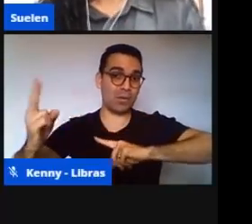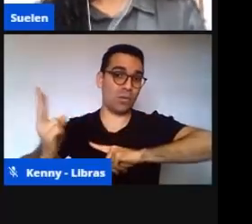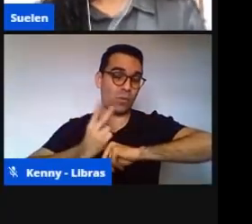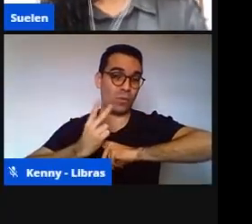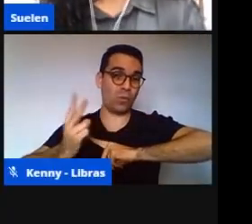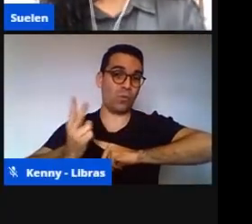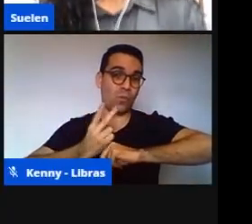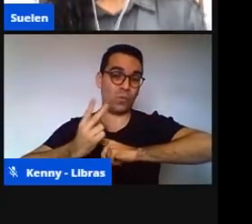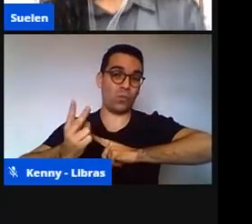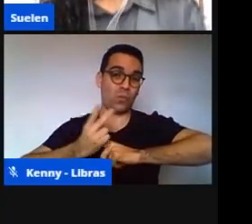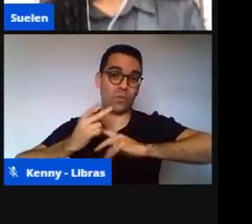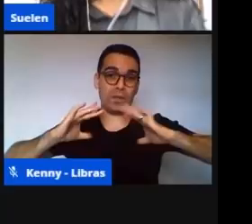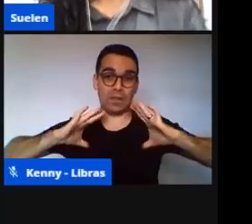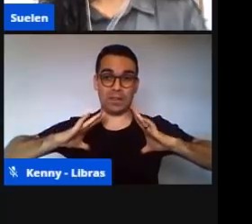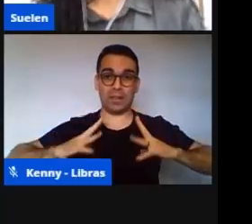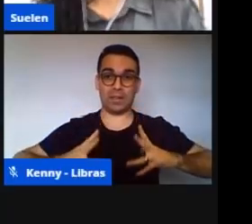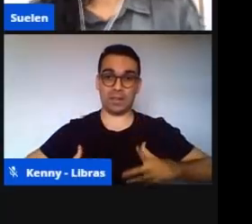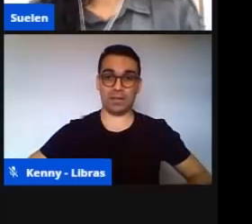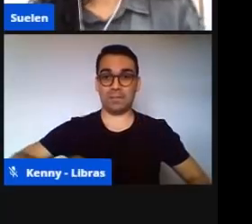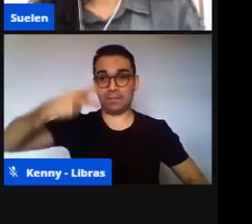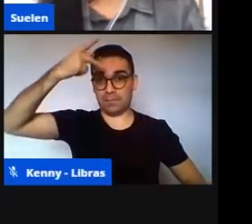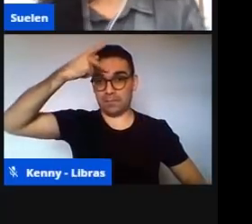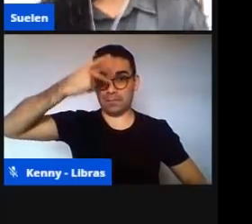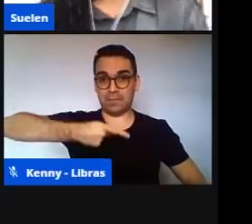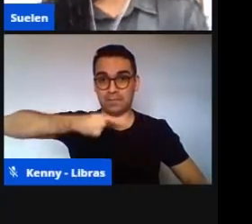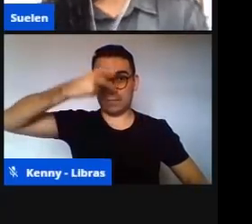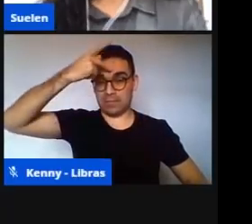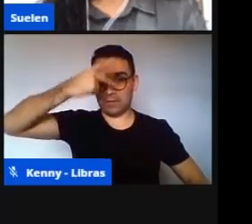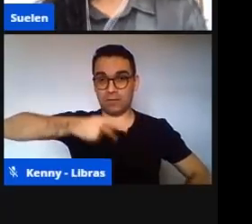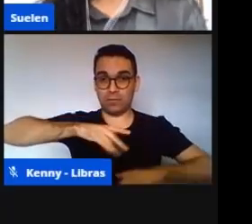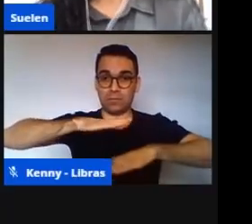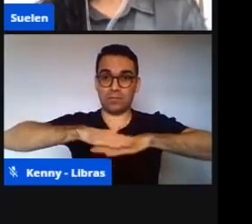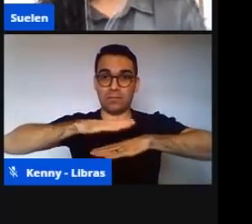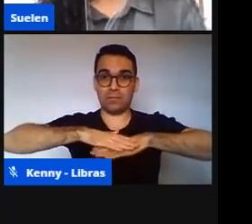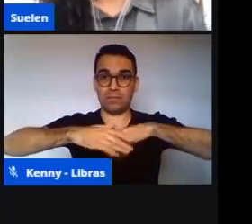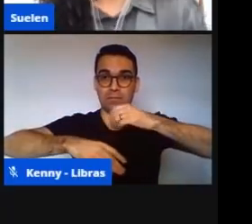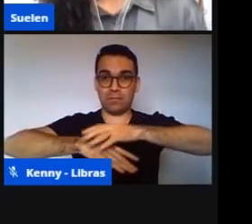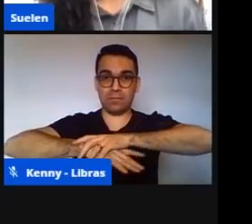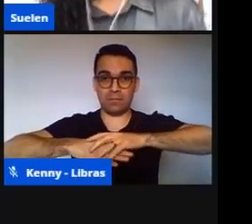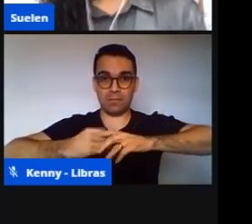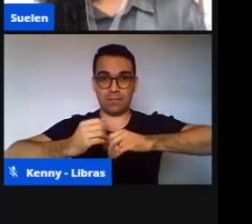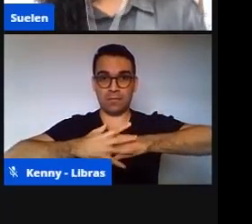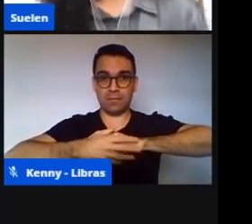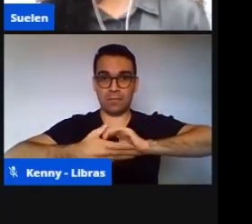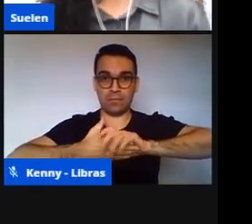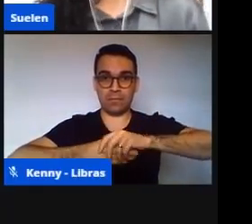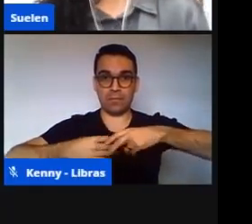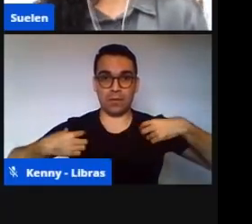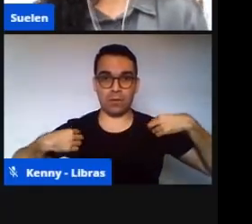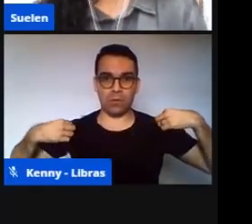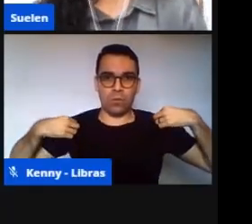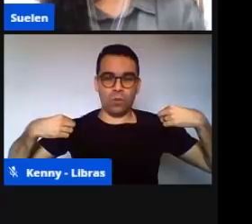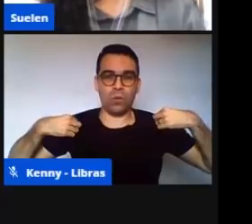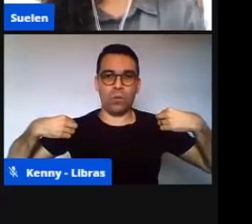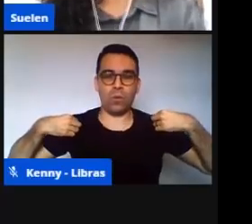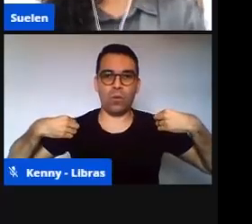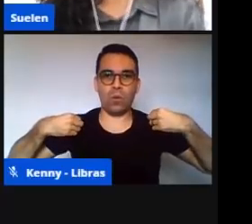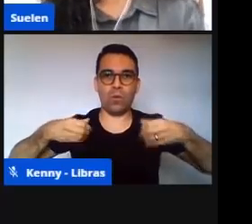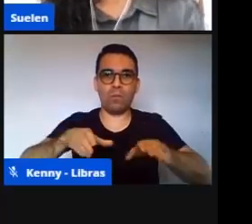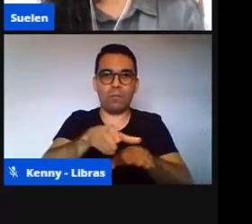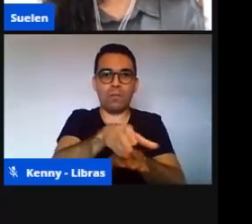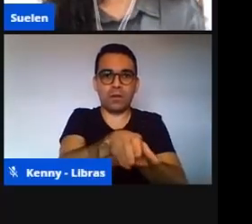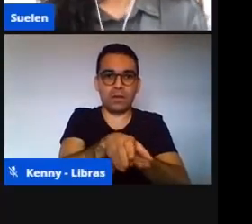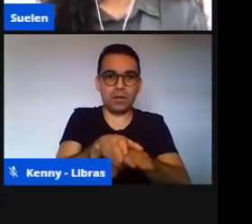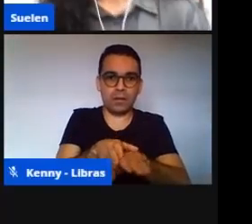higienização das mãos, como na higienização da sua vestimenta, dos seus calçados. Agora a gente enfatiza a utilização